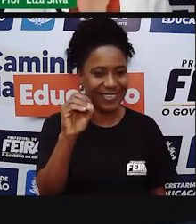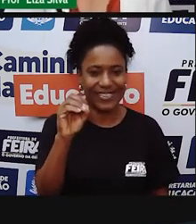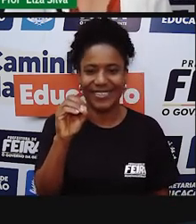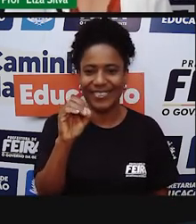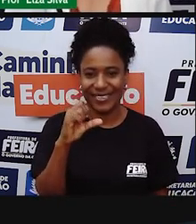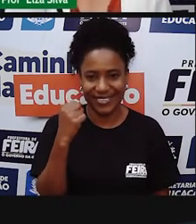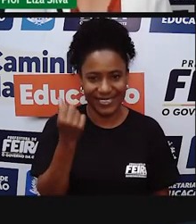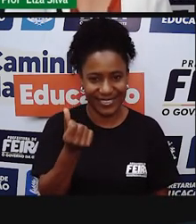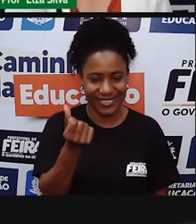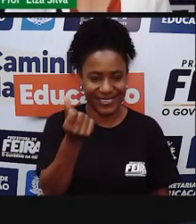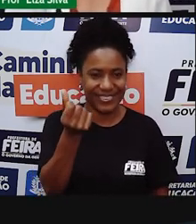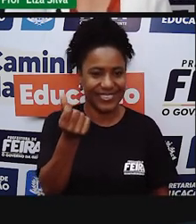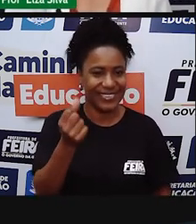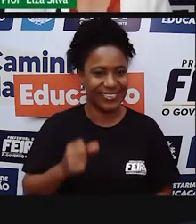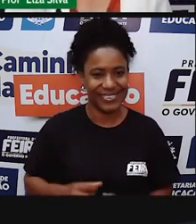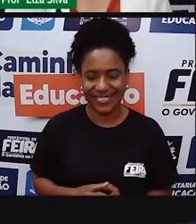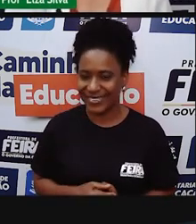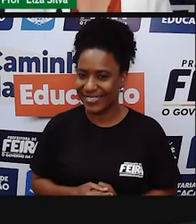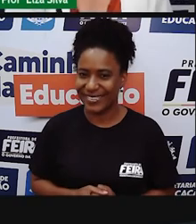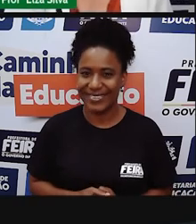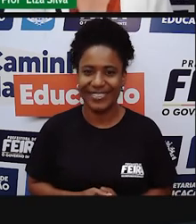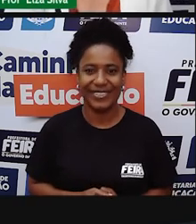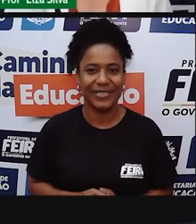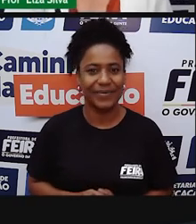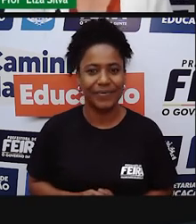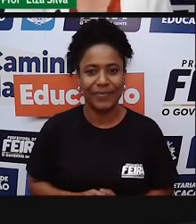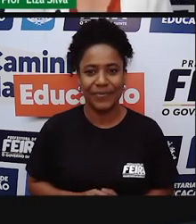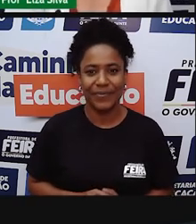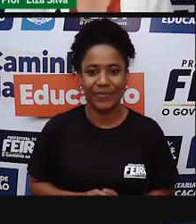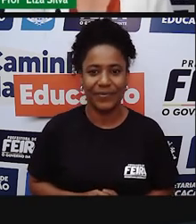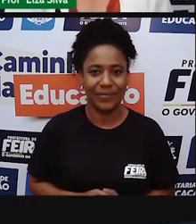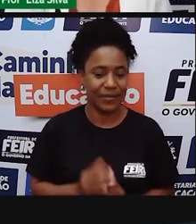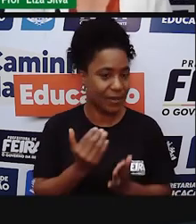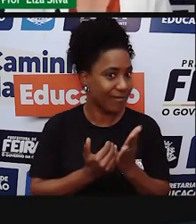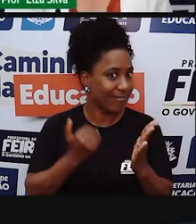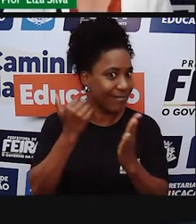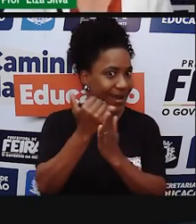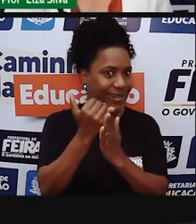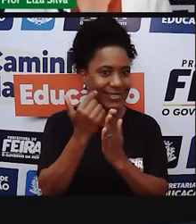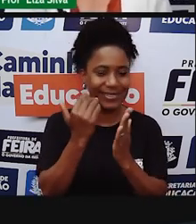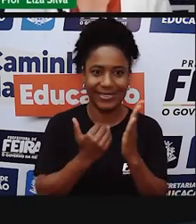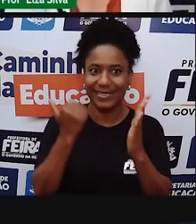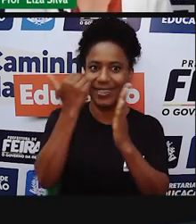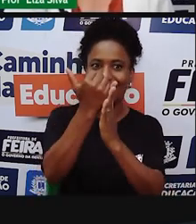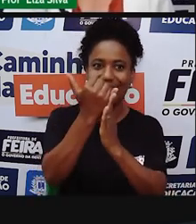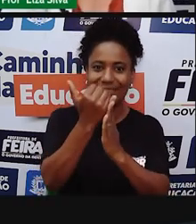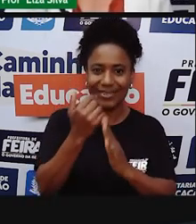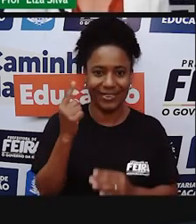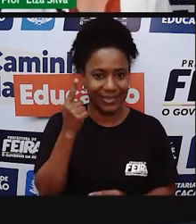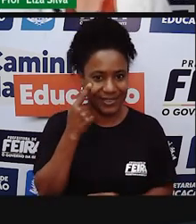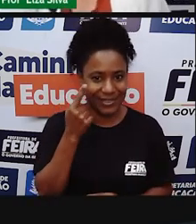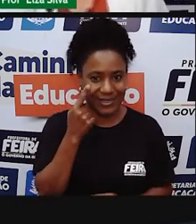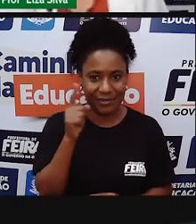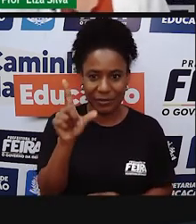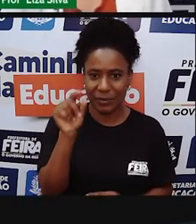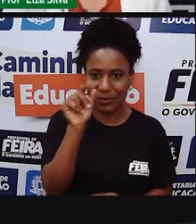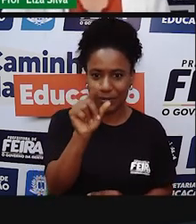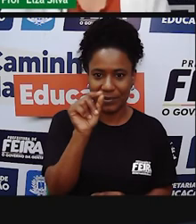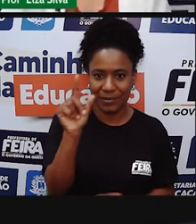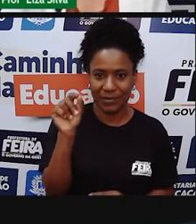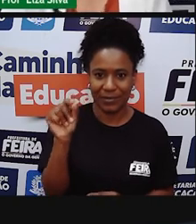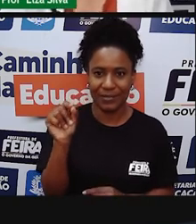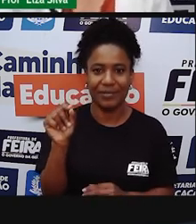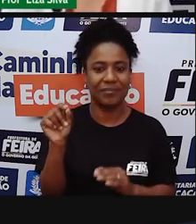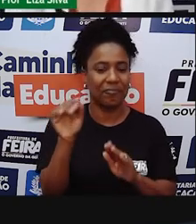805. 805 pontos. Mais um bônus rounding. Então vamos escolher agora a carta da